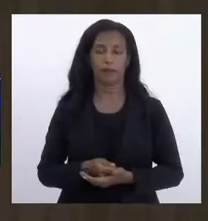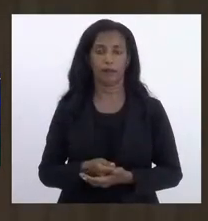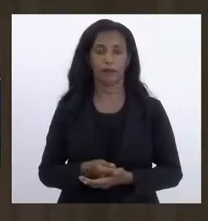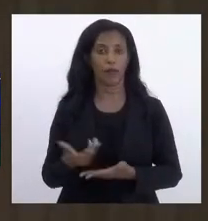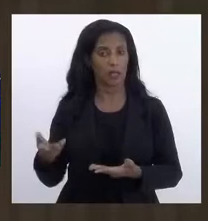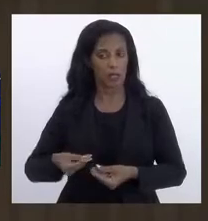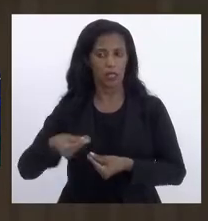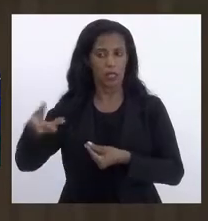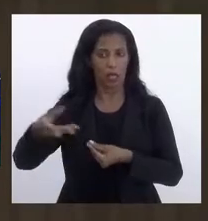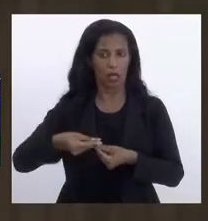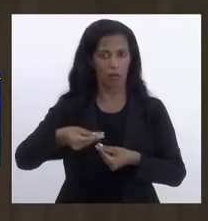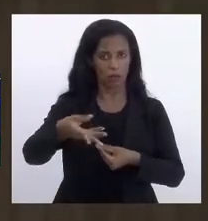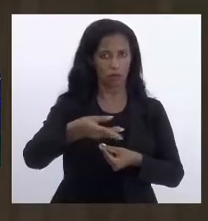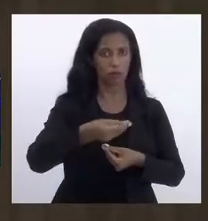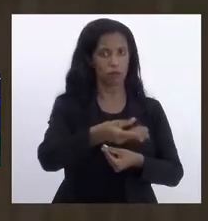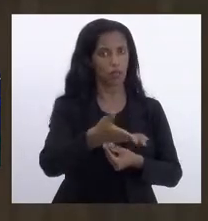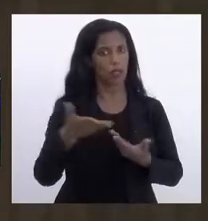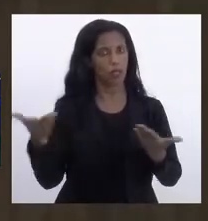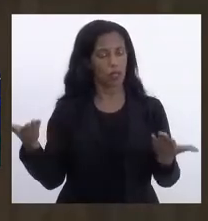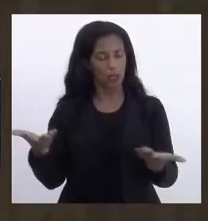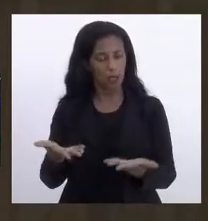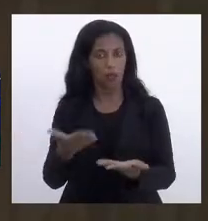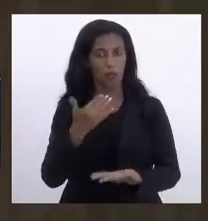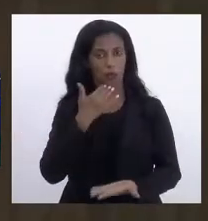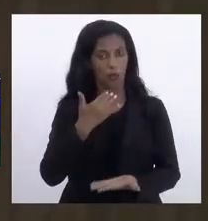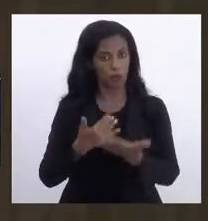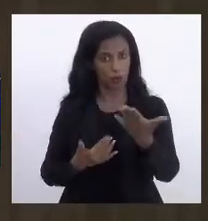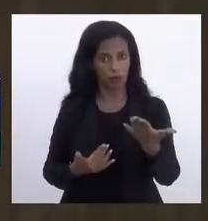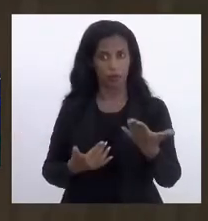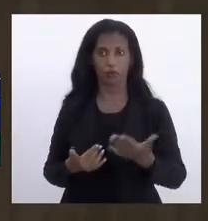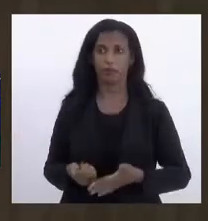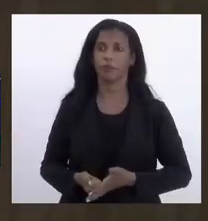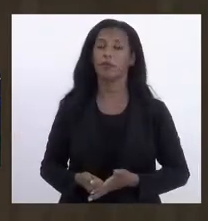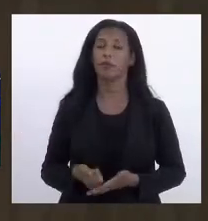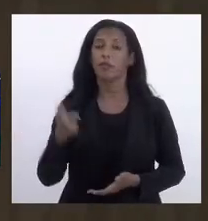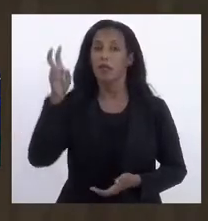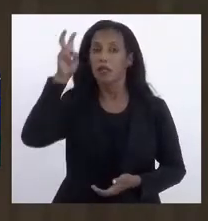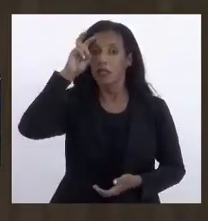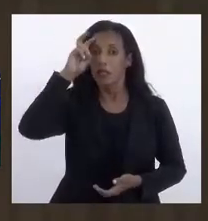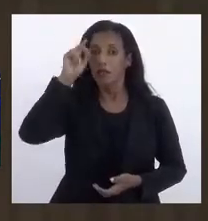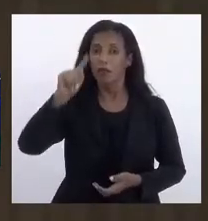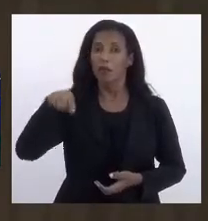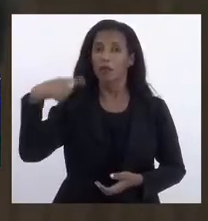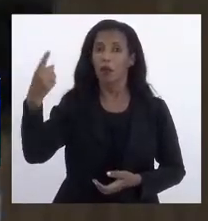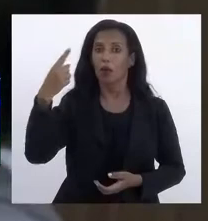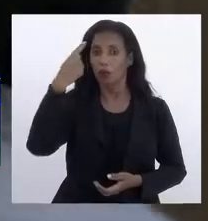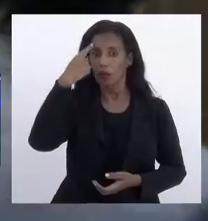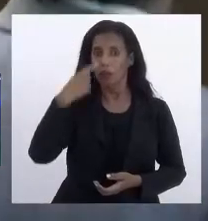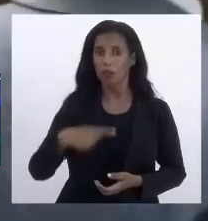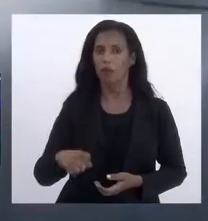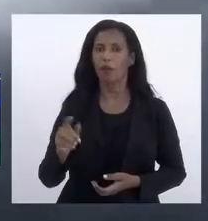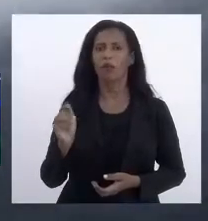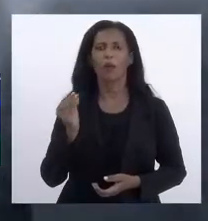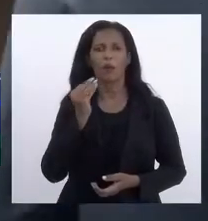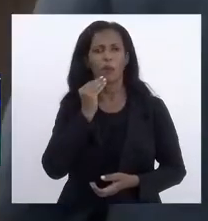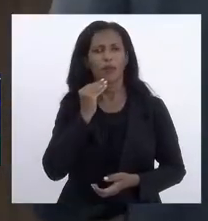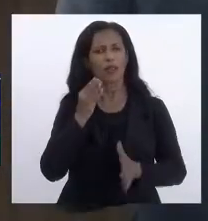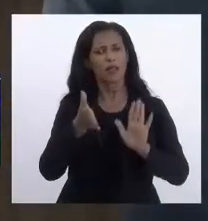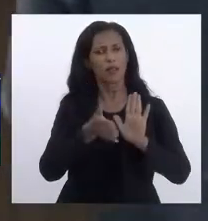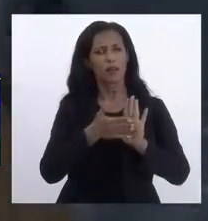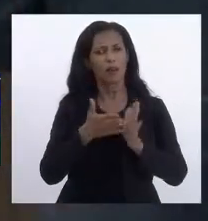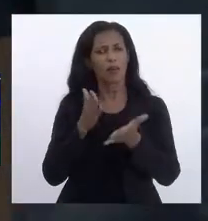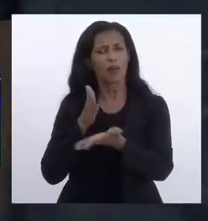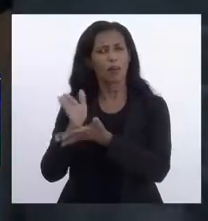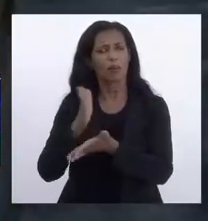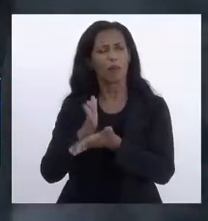a ser entregue. Então, André, queria pedir a Vossa Excelência que na quinta-feira da outra semana pudesse ter uma pauta para a gente aprovar